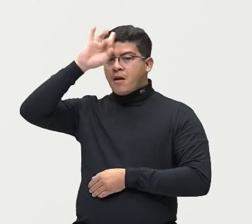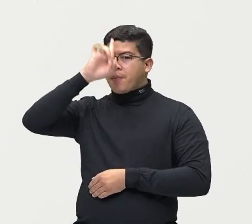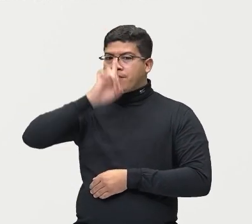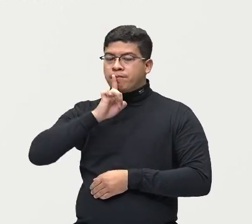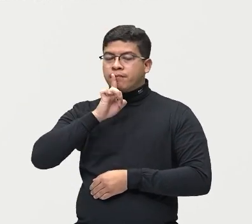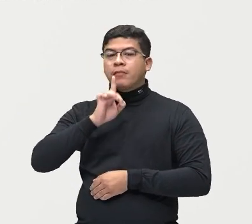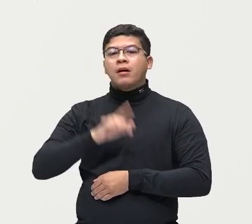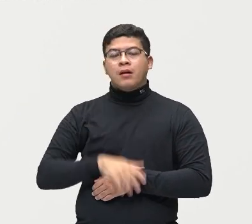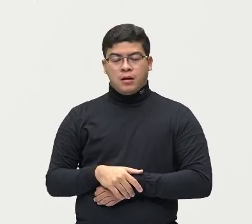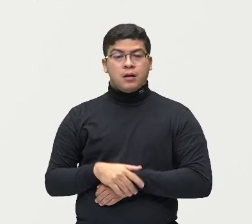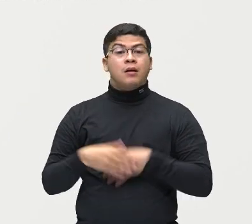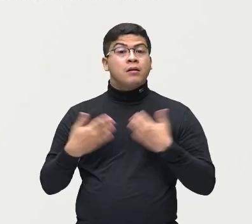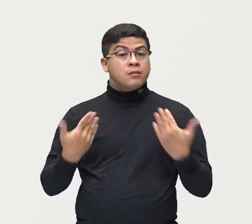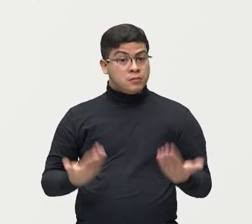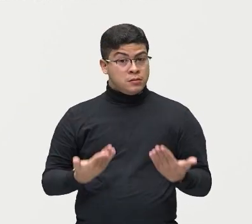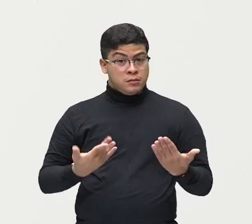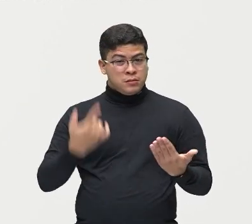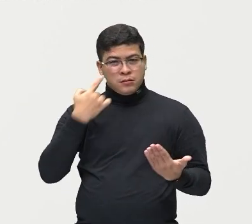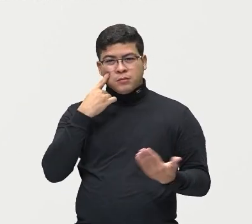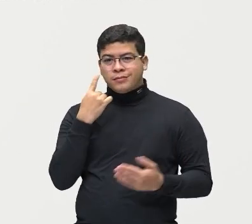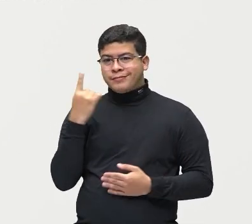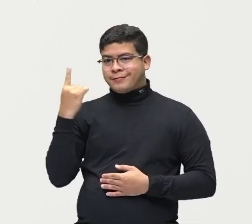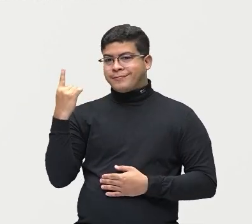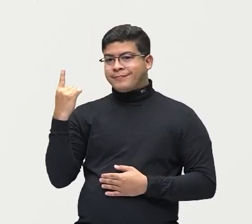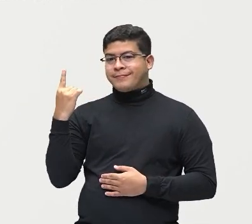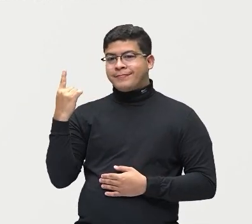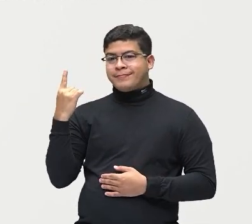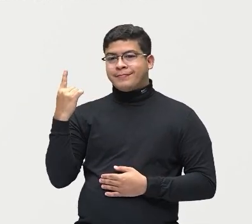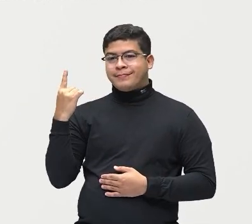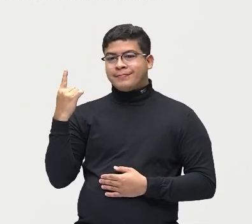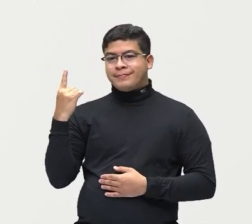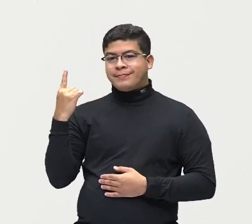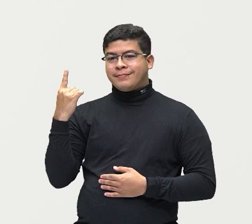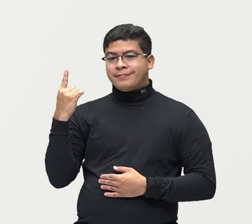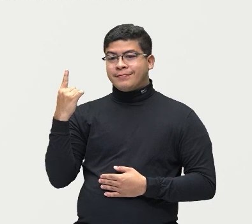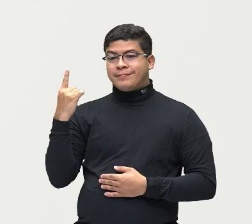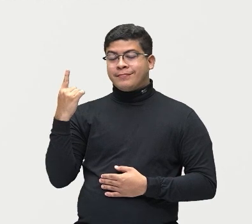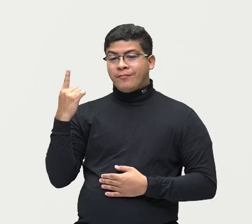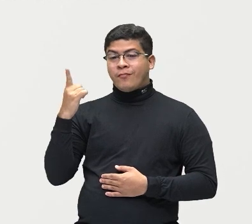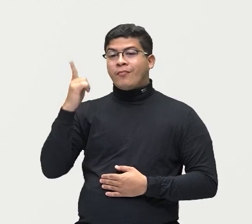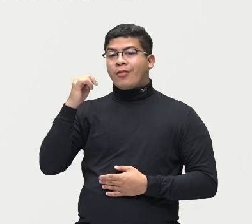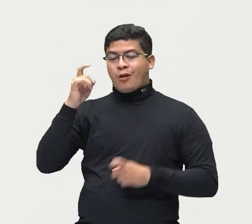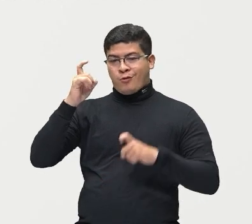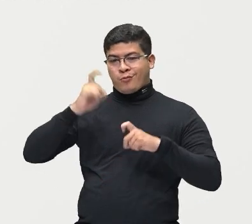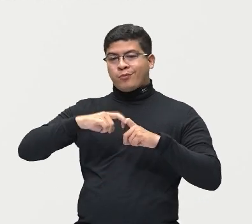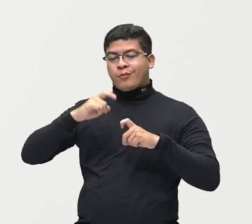amarela. Né? Então, a gente tem aqui a imagem que representa esse